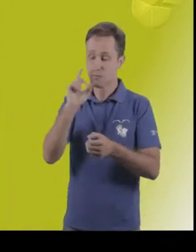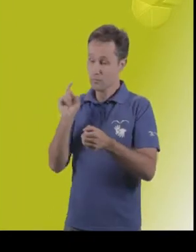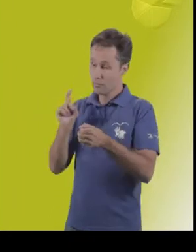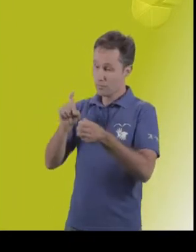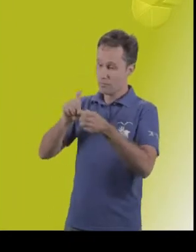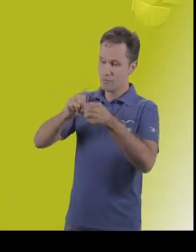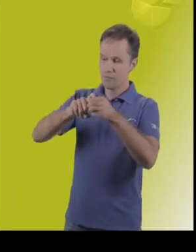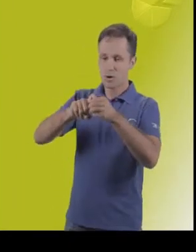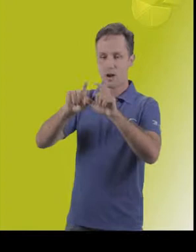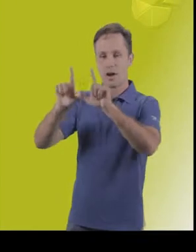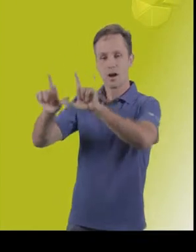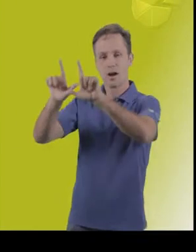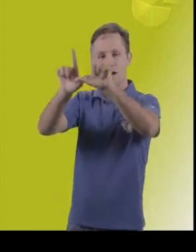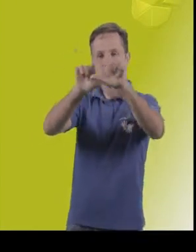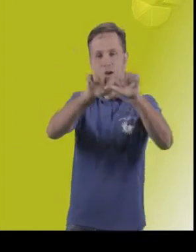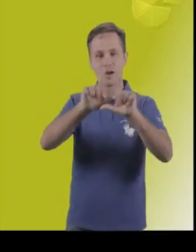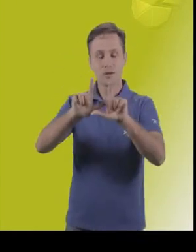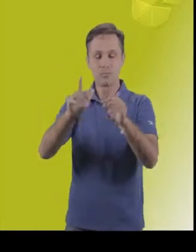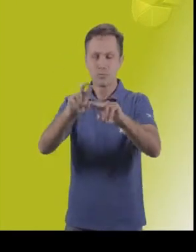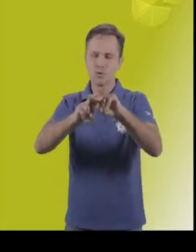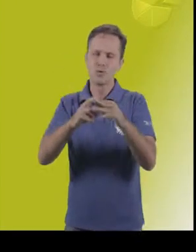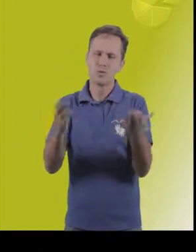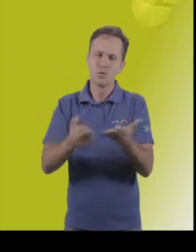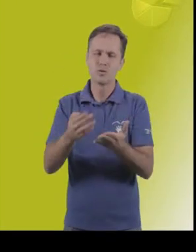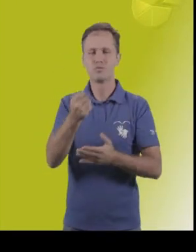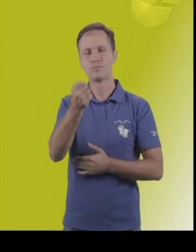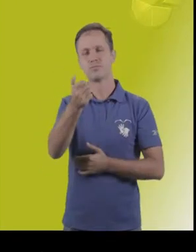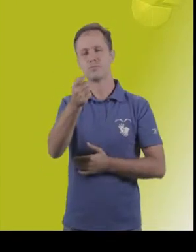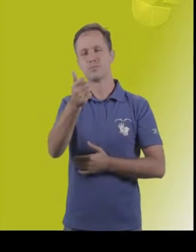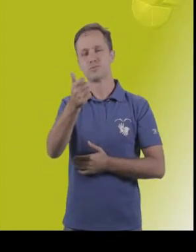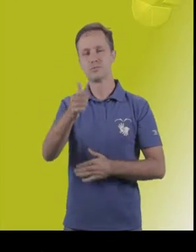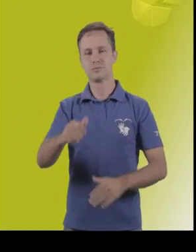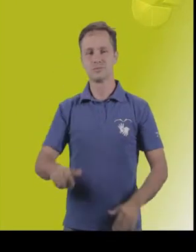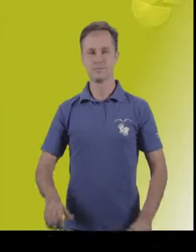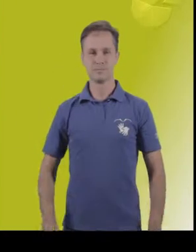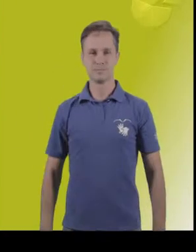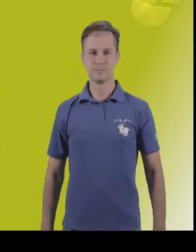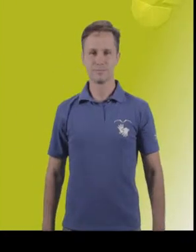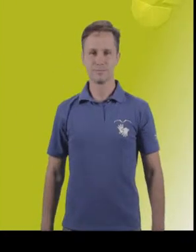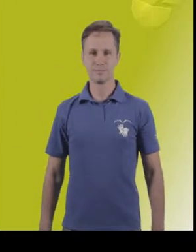Deslocando esses padrões cada vez mais raros dentro do espaço urbano, né?